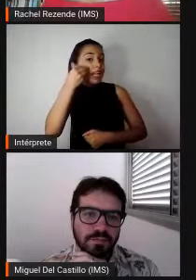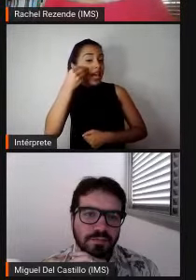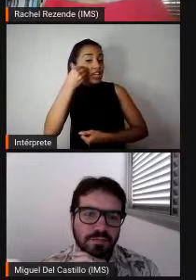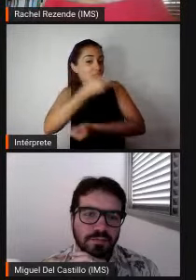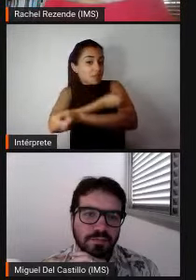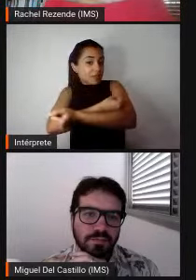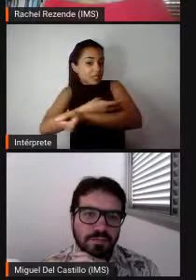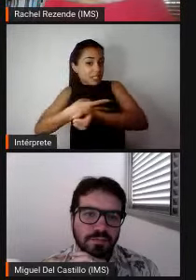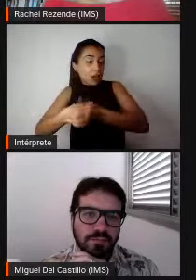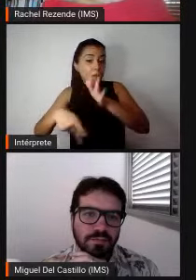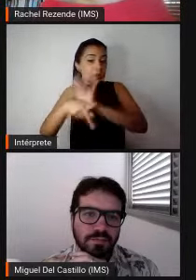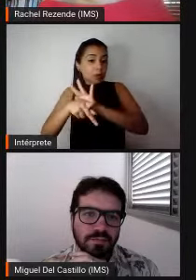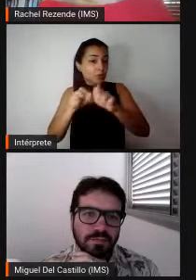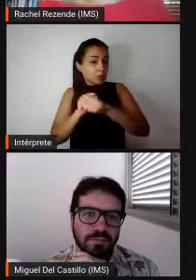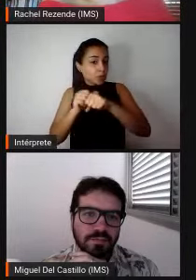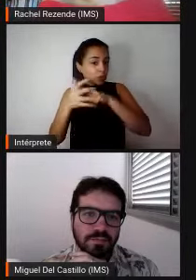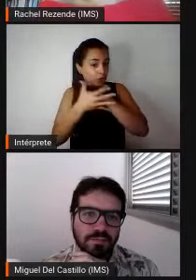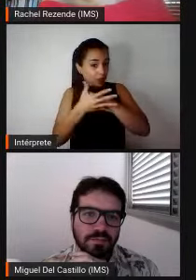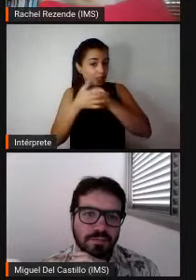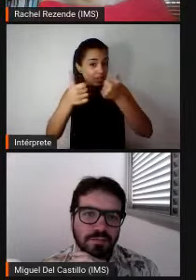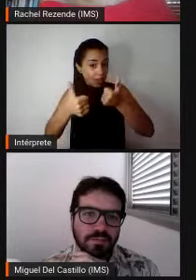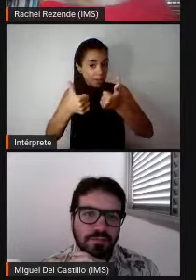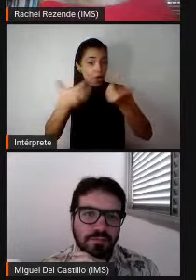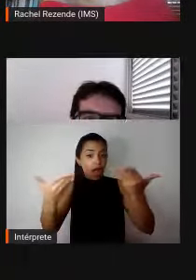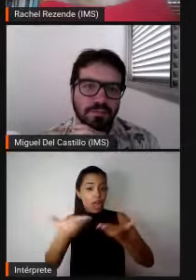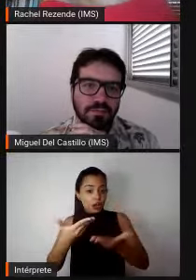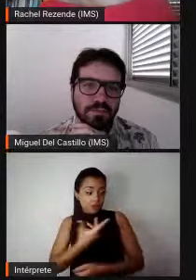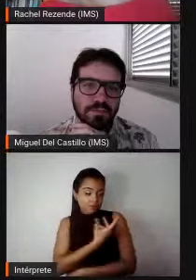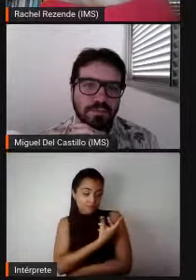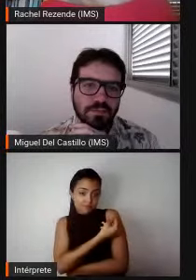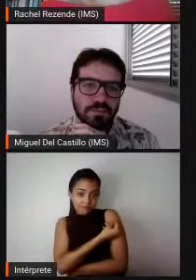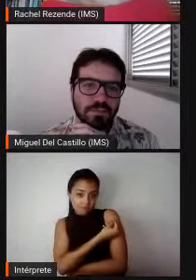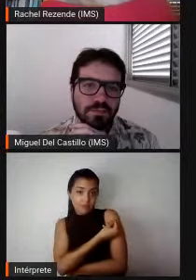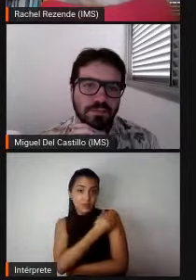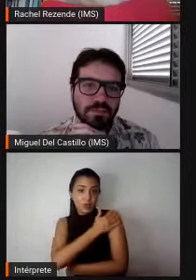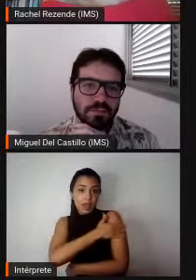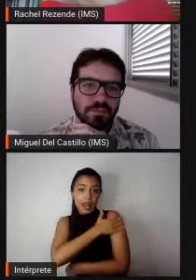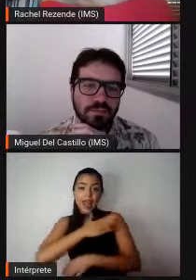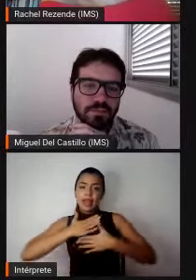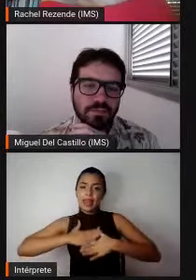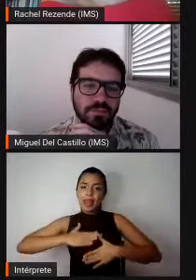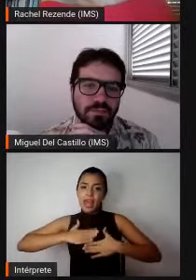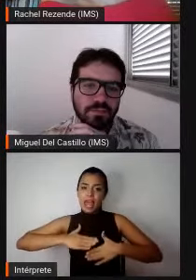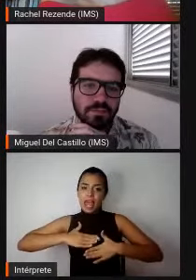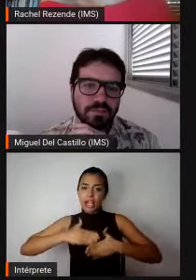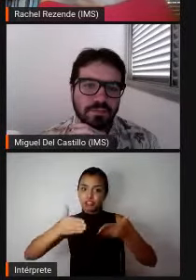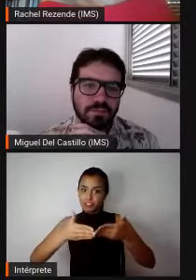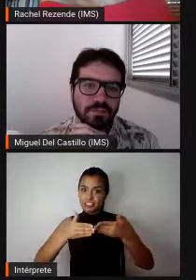todo o conteúdo. Sim. Pode relaxar o bracinho da senhora. Licença.